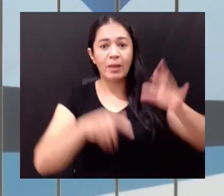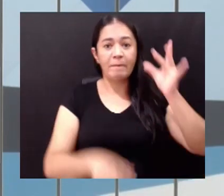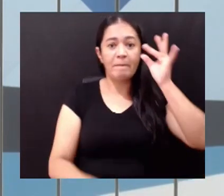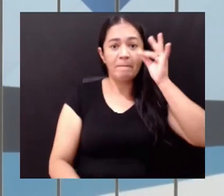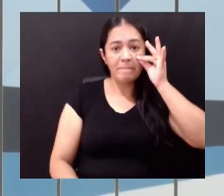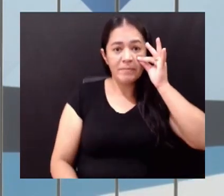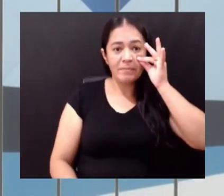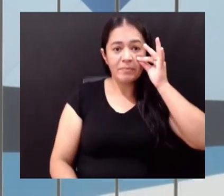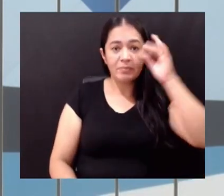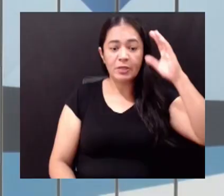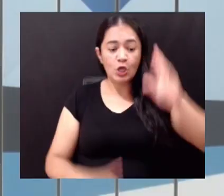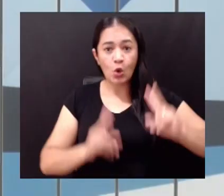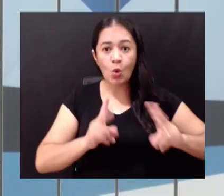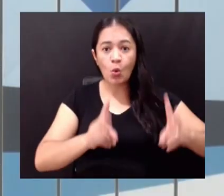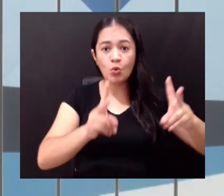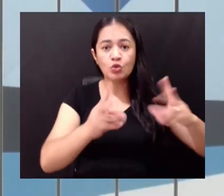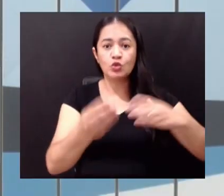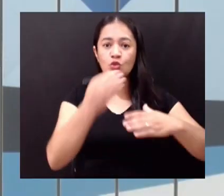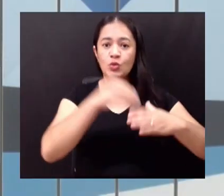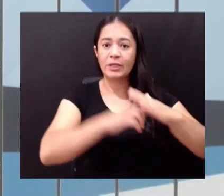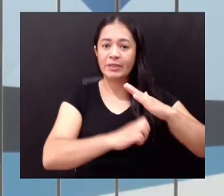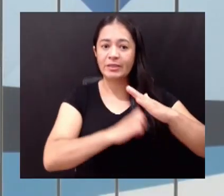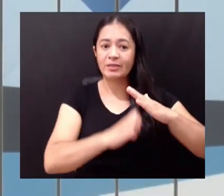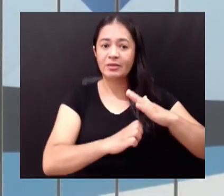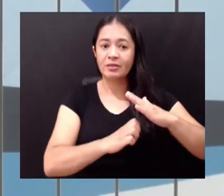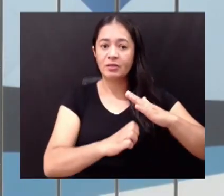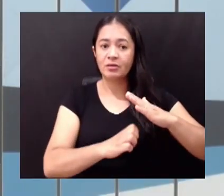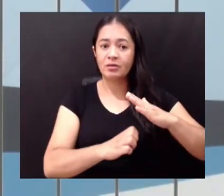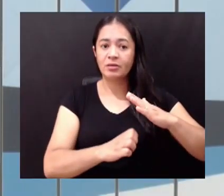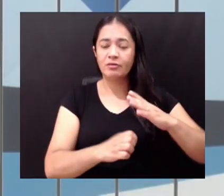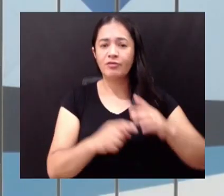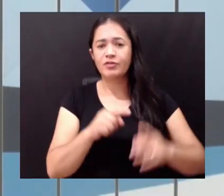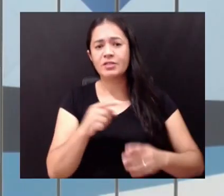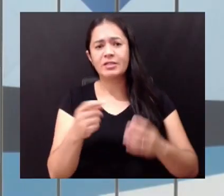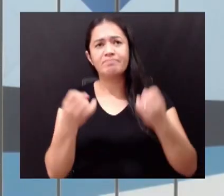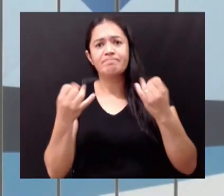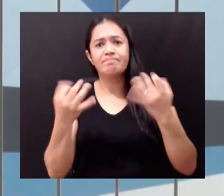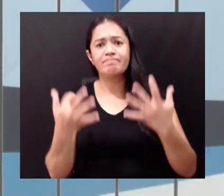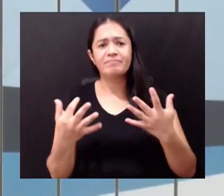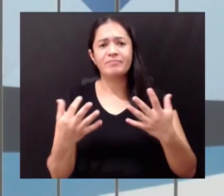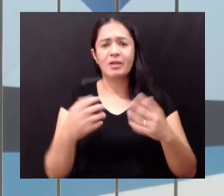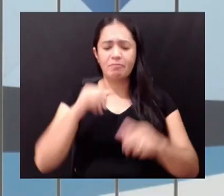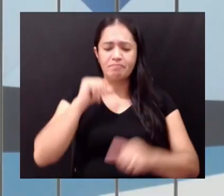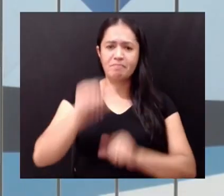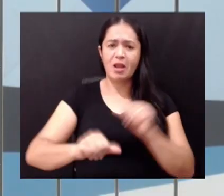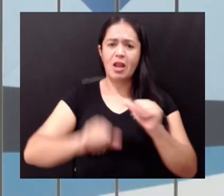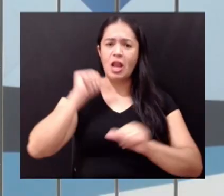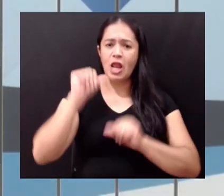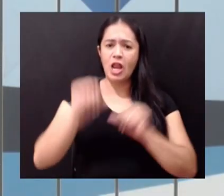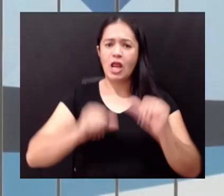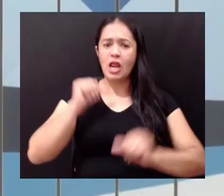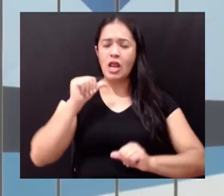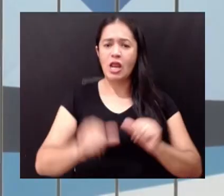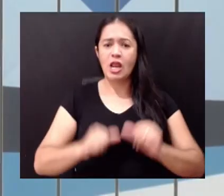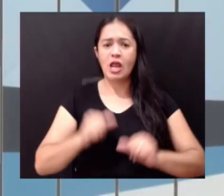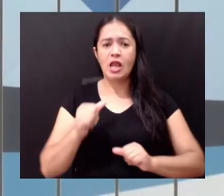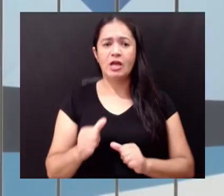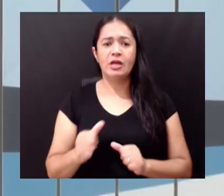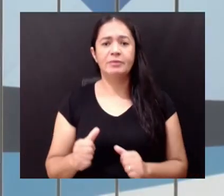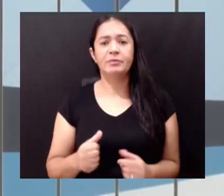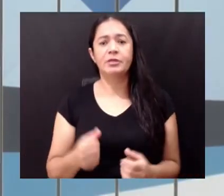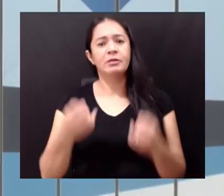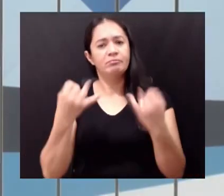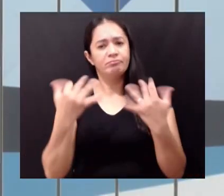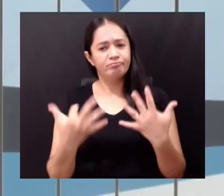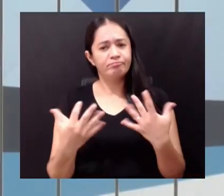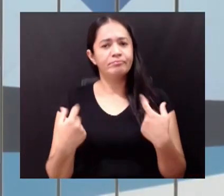nessa empresa, né, porque você coloca a questão da rotatividade, que é uma questão interessante e super importante de ser dita, né?